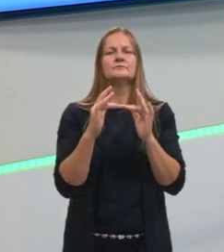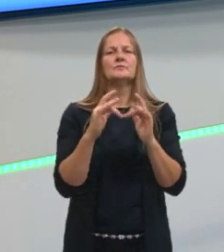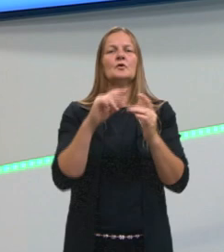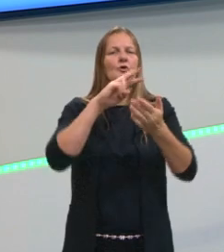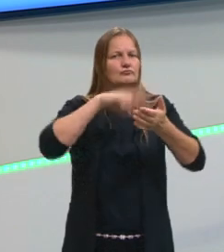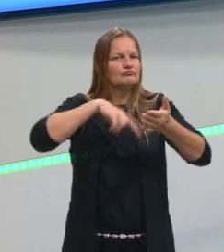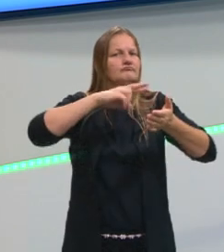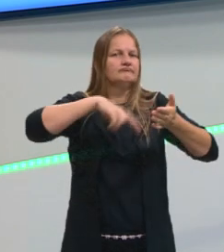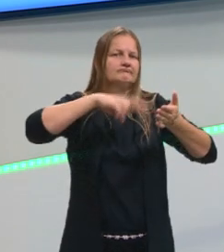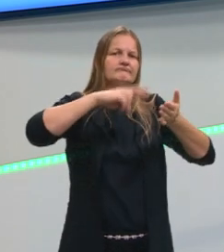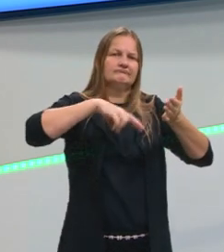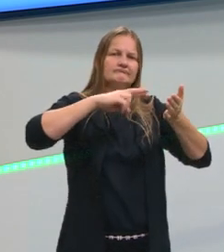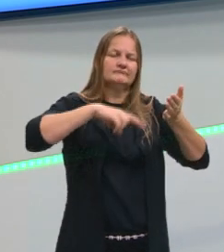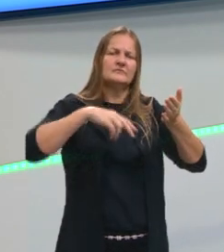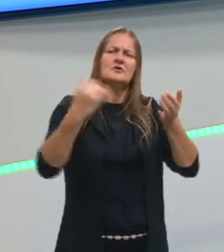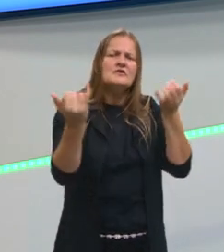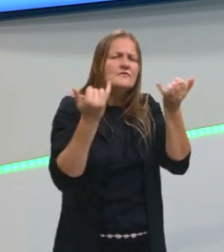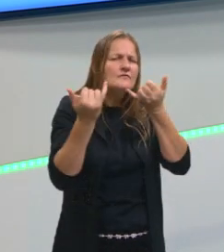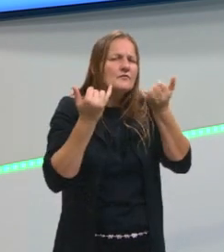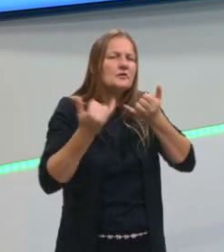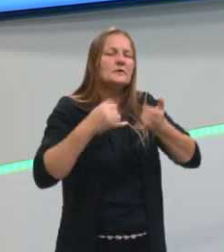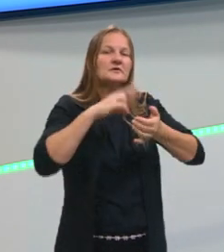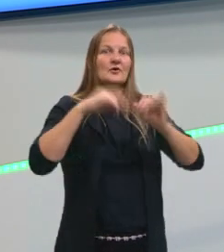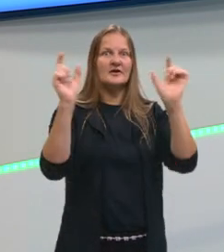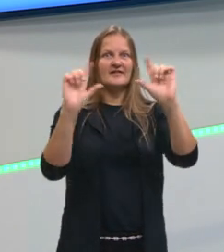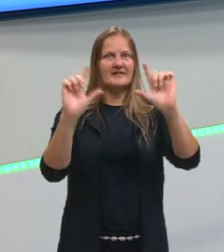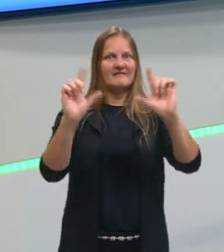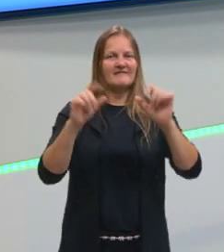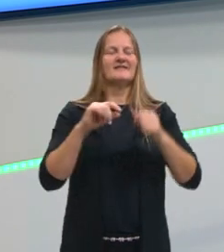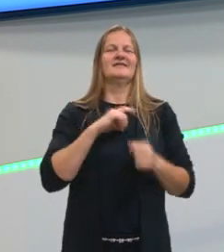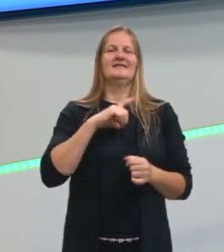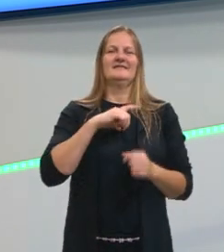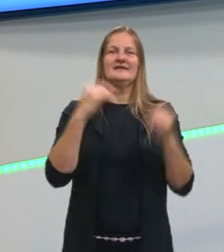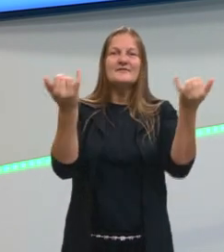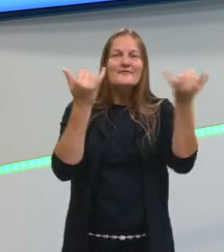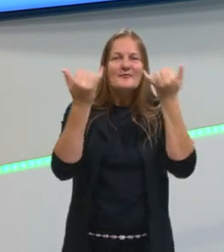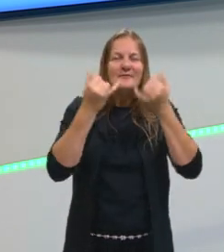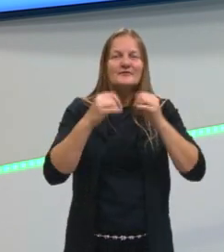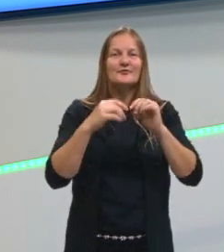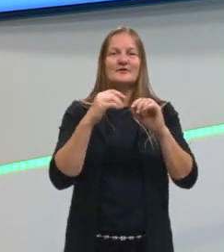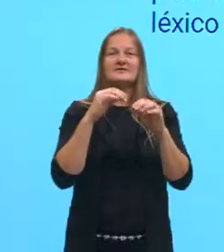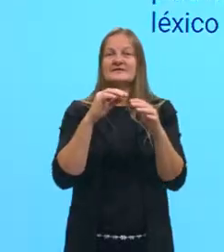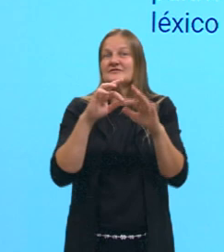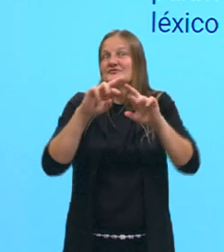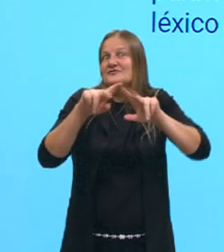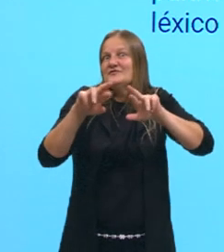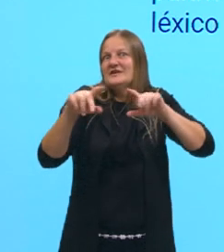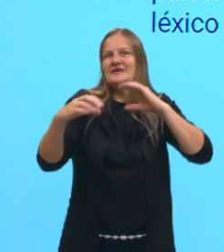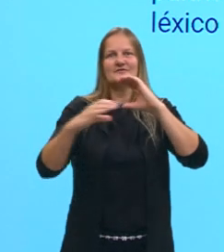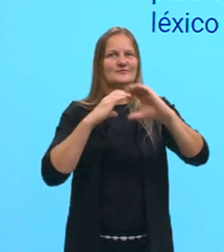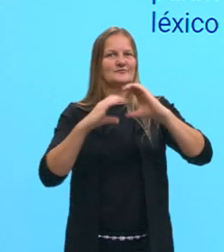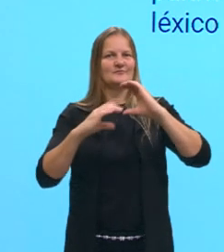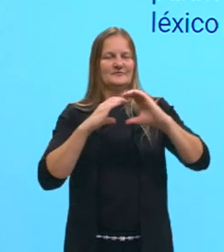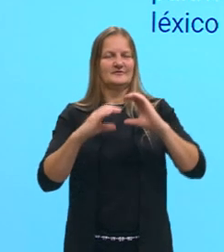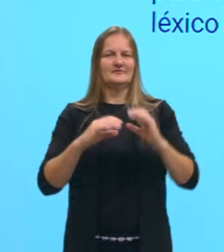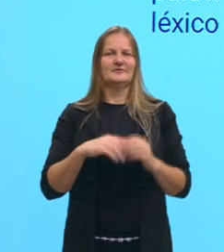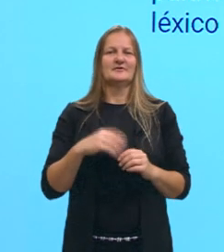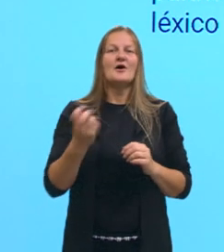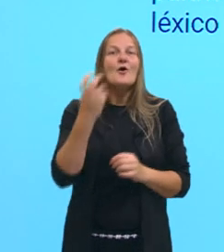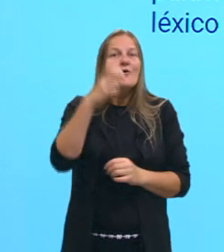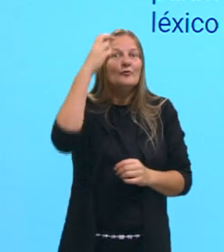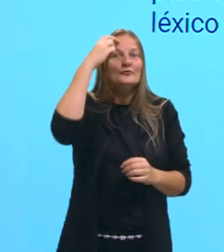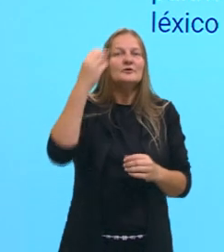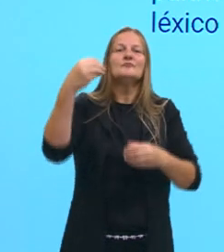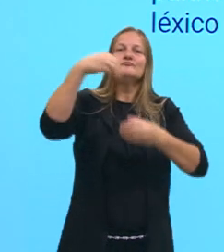leitura com as informações da televisão com as informações da mídia bom então a